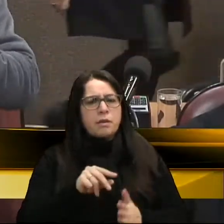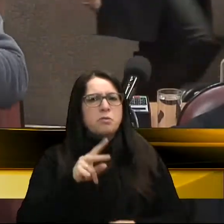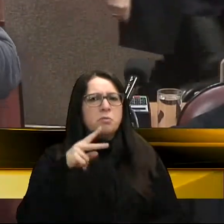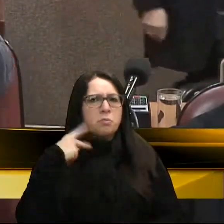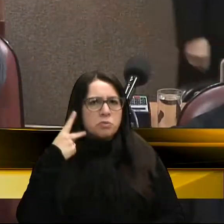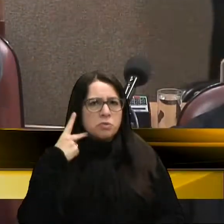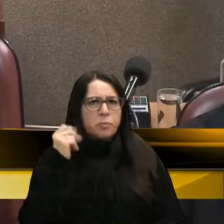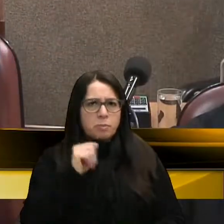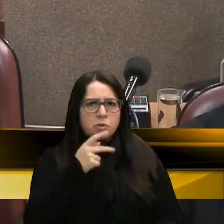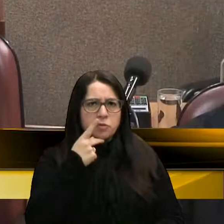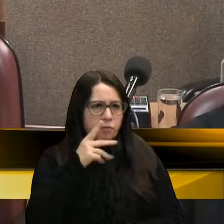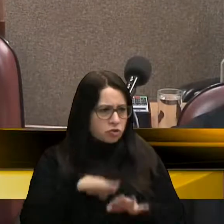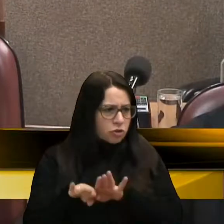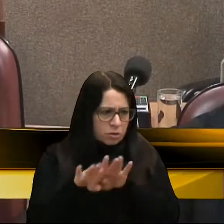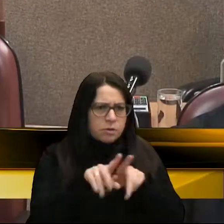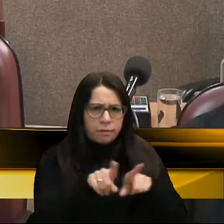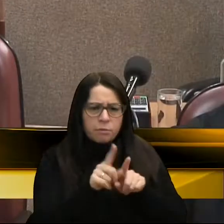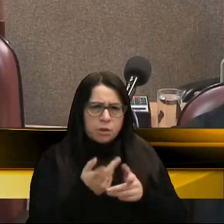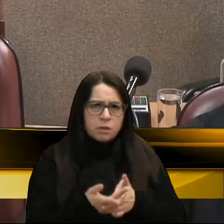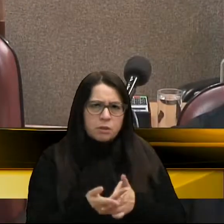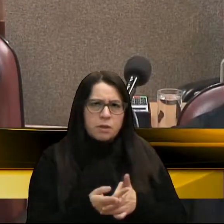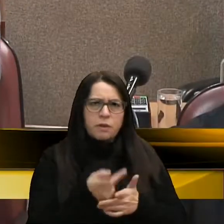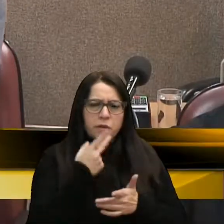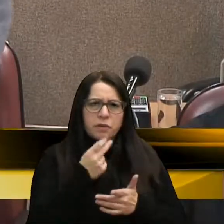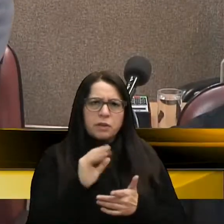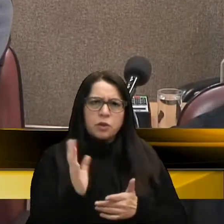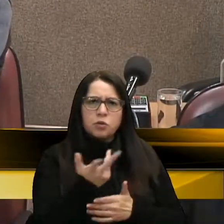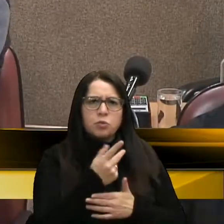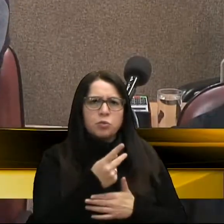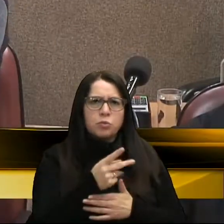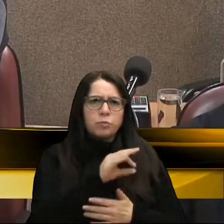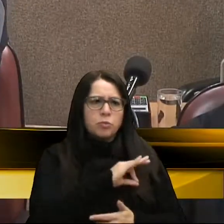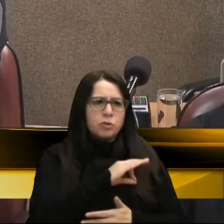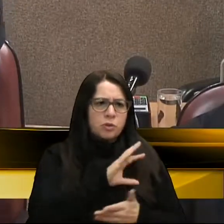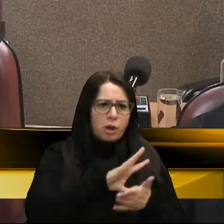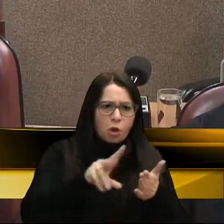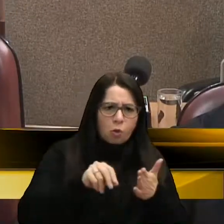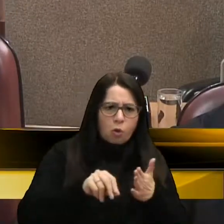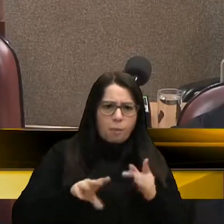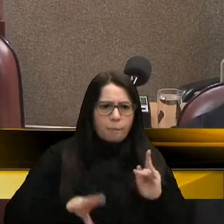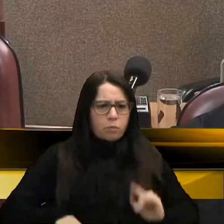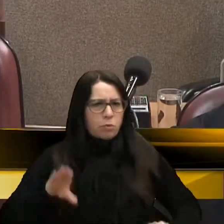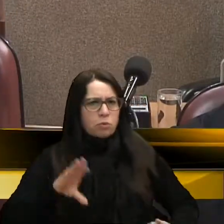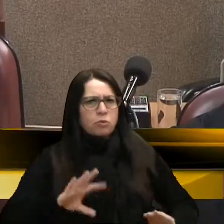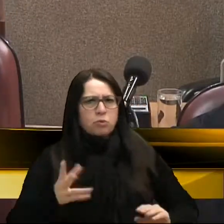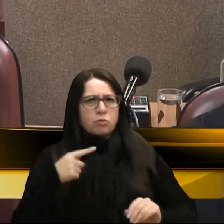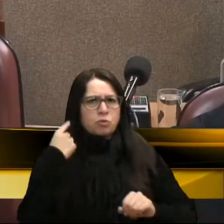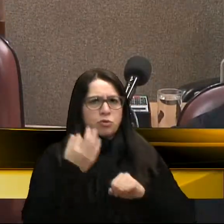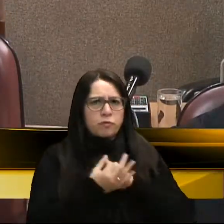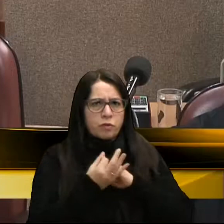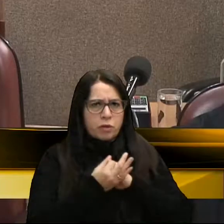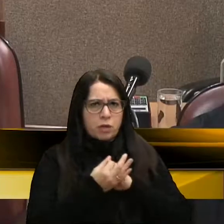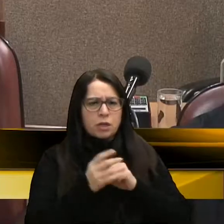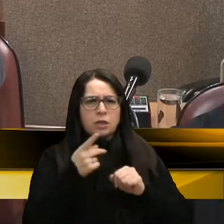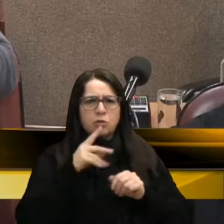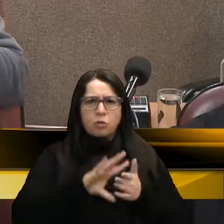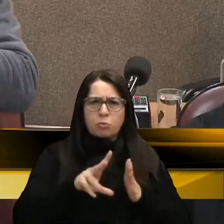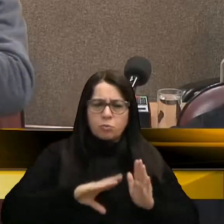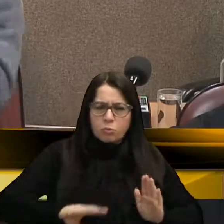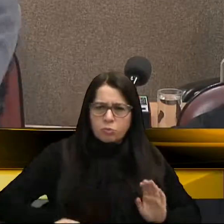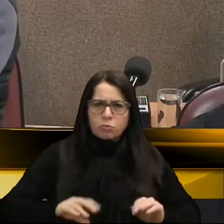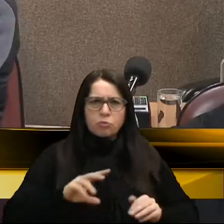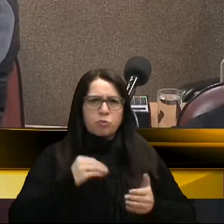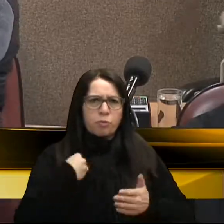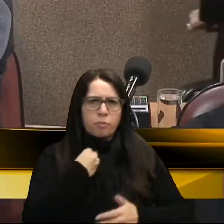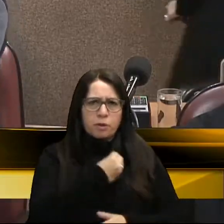também, posso generalizar também, senhor presidente, e dizer que todo policial é corrupto, dizer que todo advogado é corrupto, dizer que todo médico